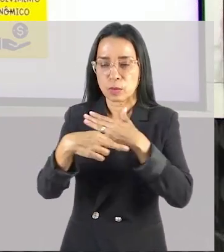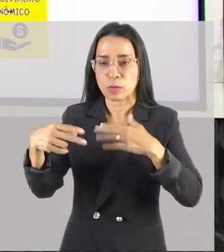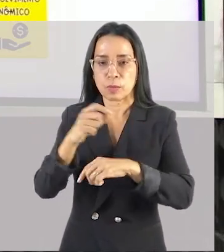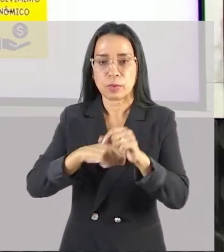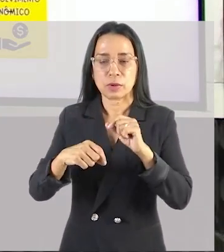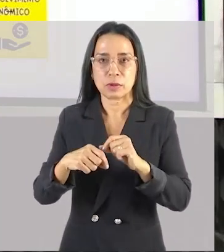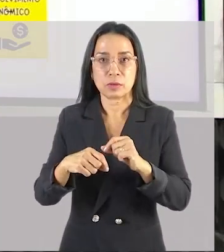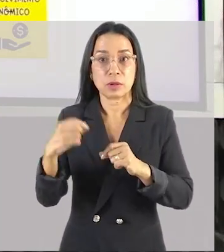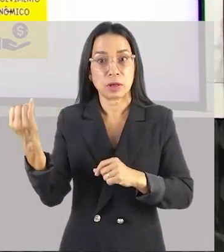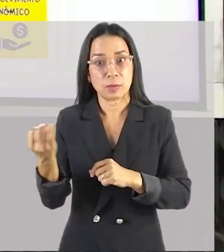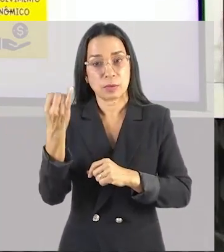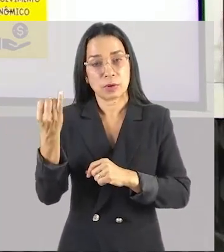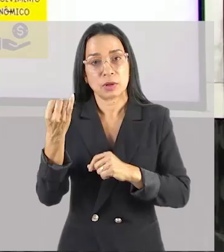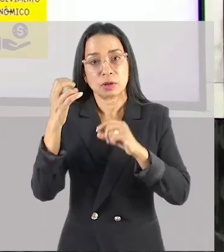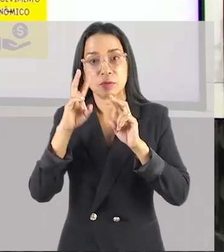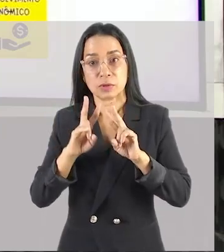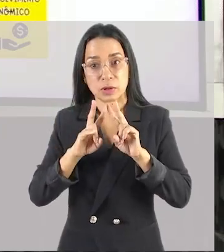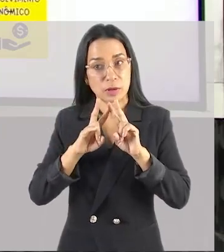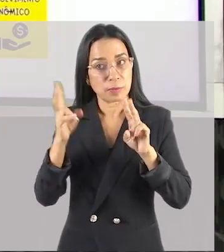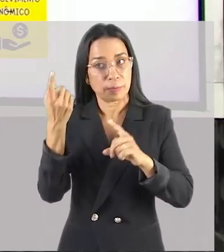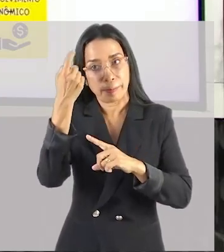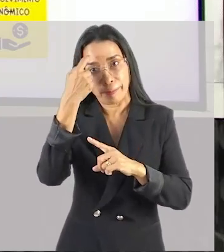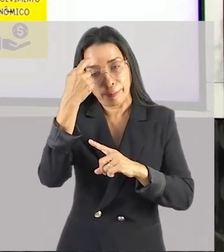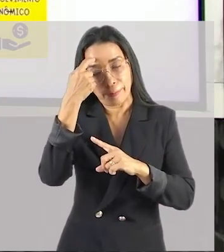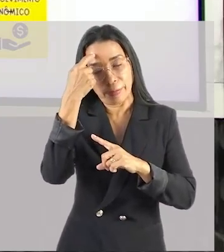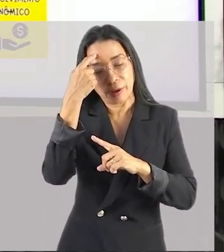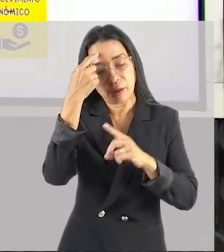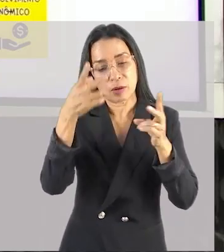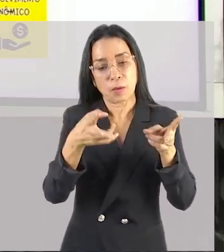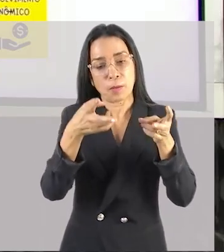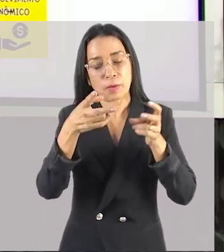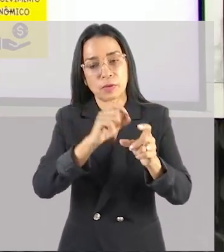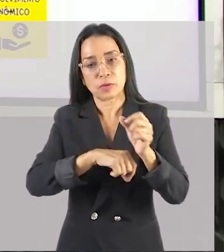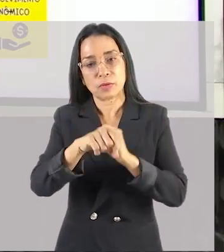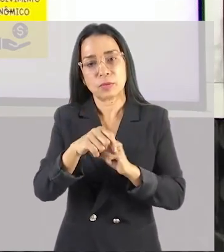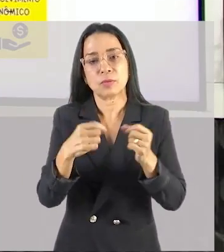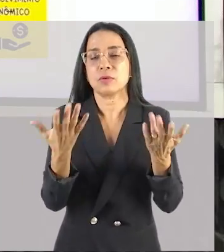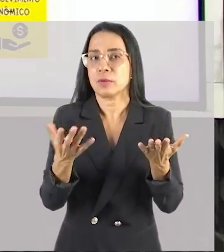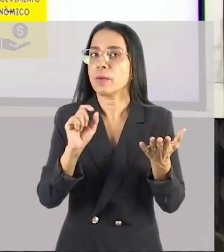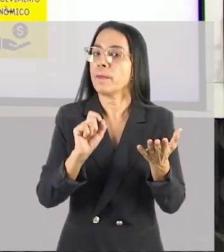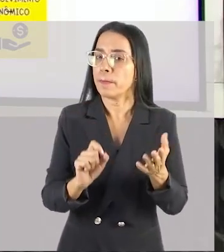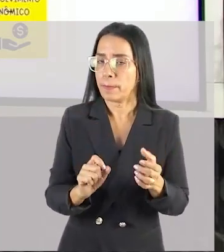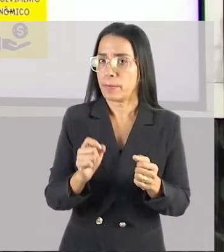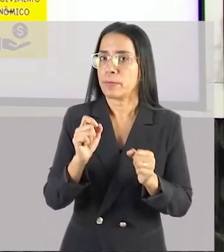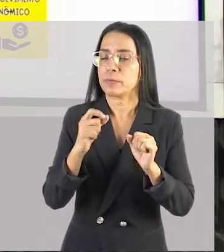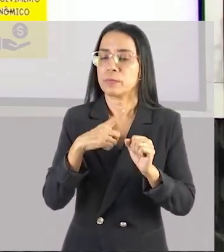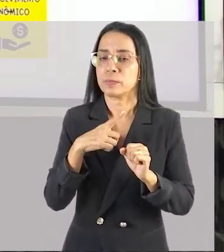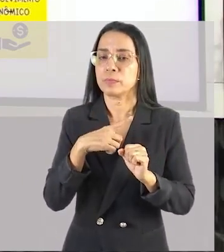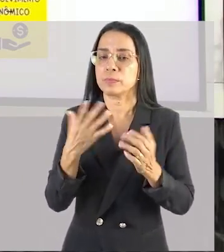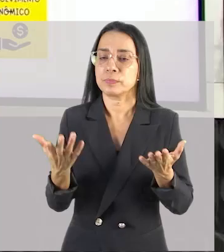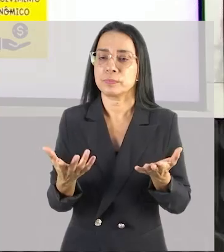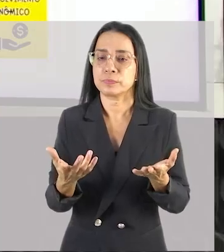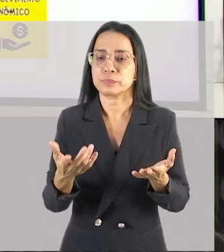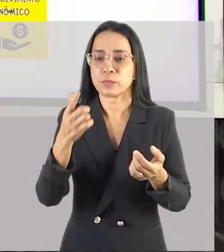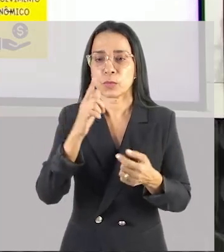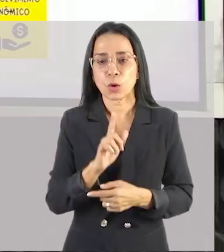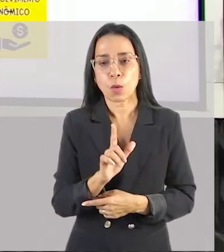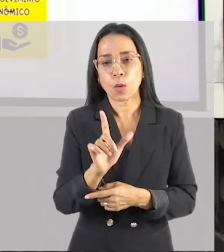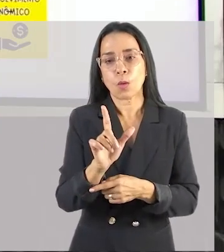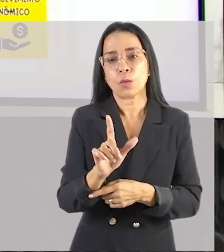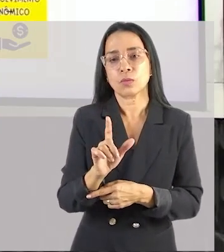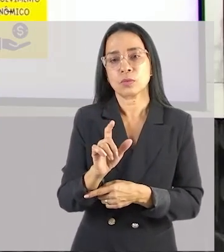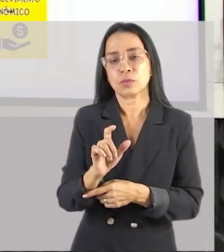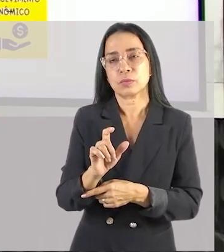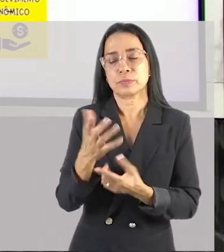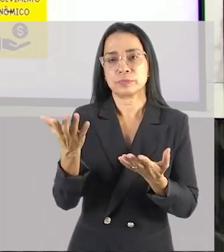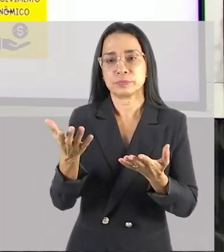pouco mais de olho, afinal de contas ele pode cair. Dentro do eixo cultural, nós também estudamos essa outra parte muito